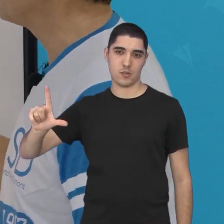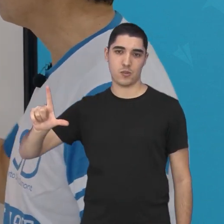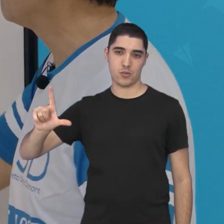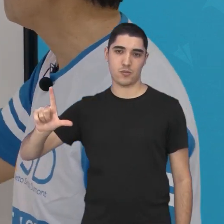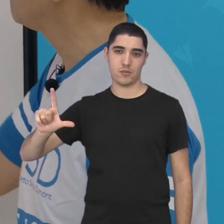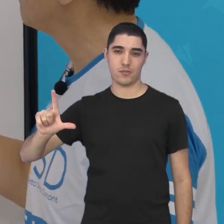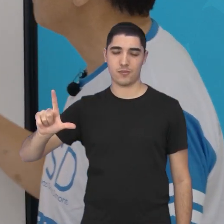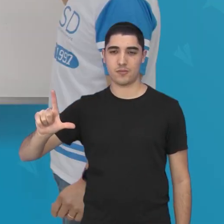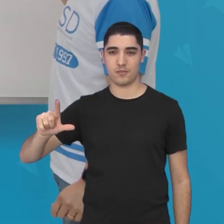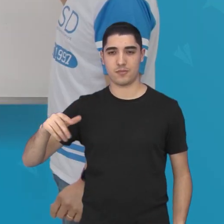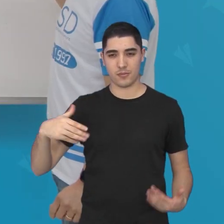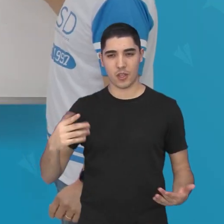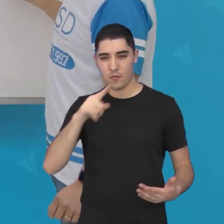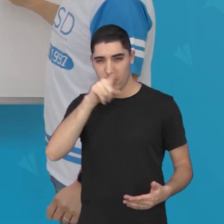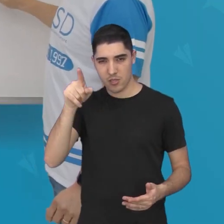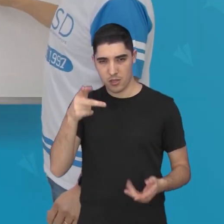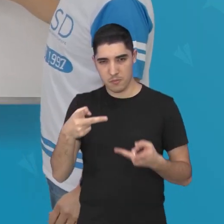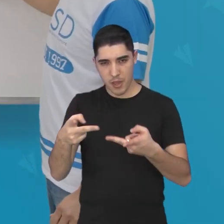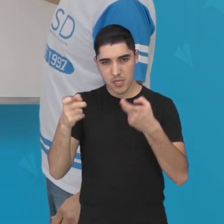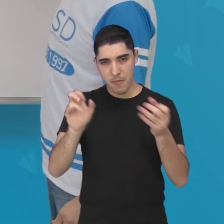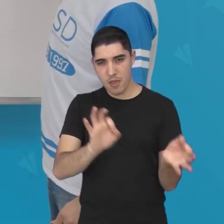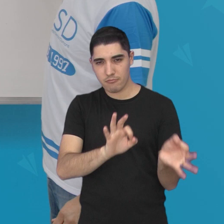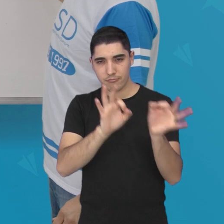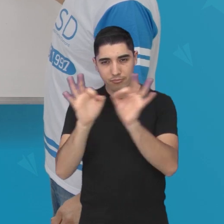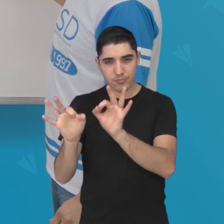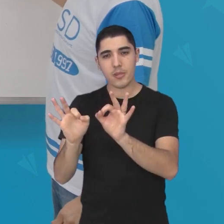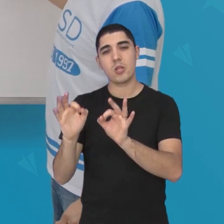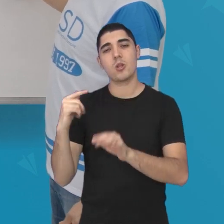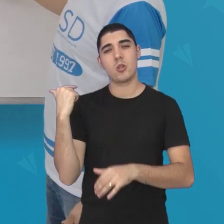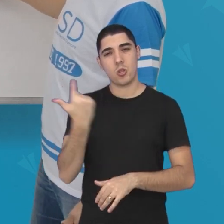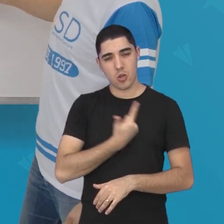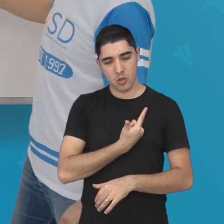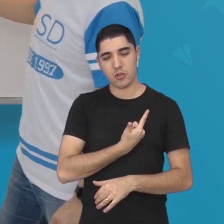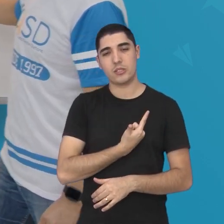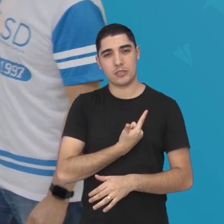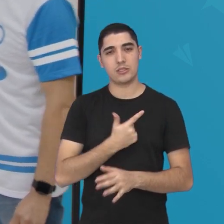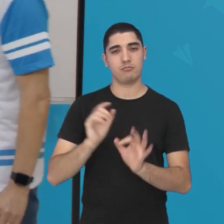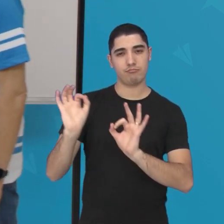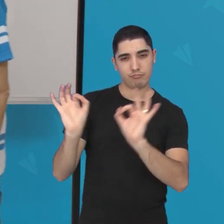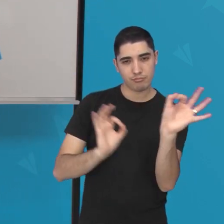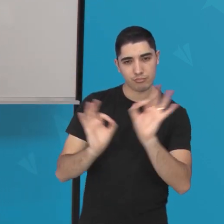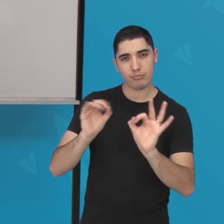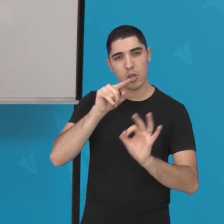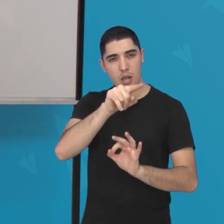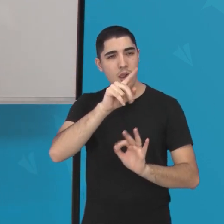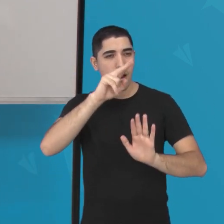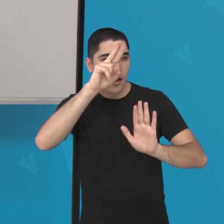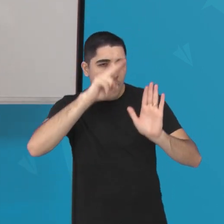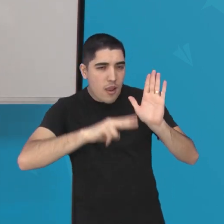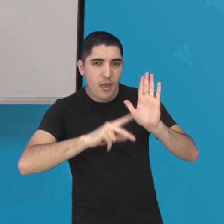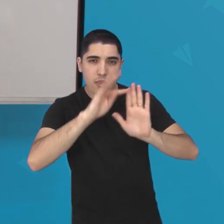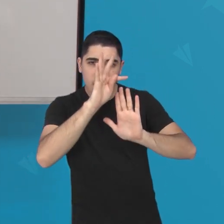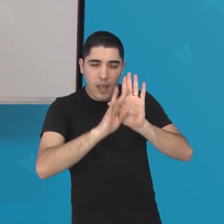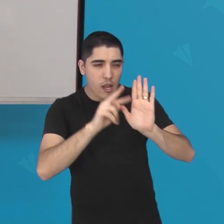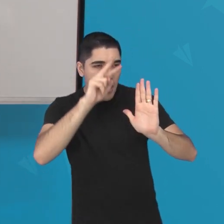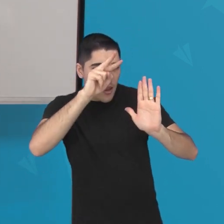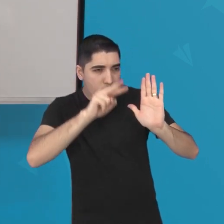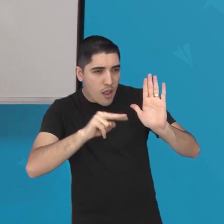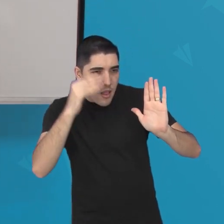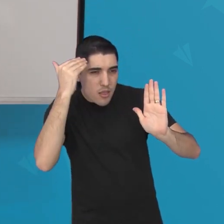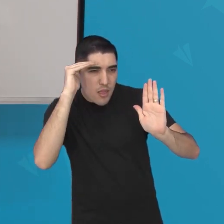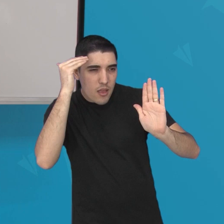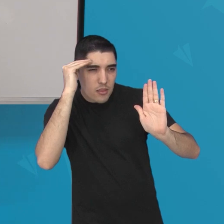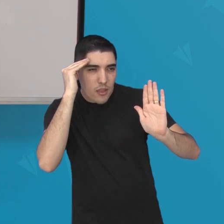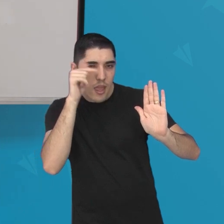litros. Né? Vocês viram, sim, a gente teve que olhar o texto,